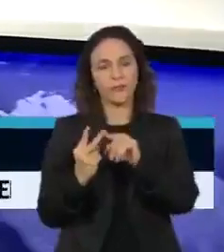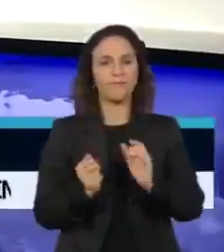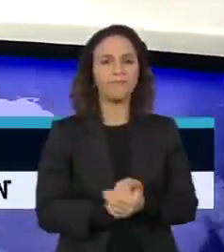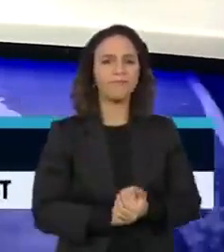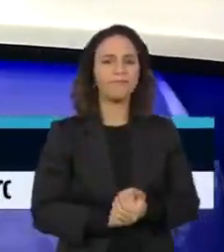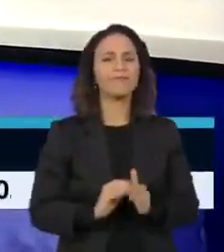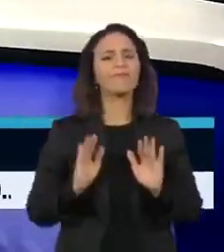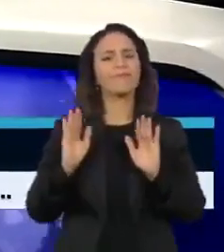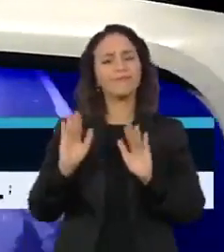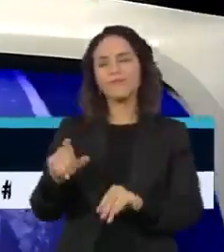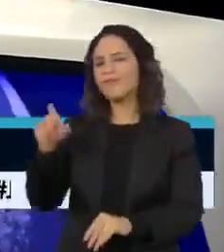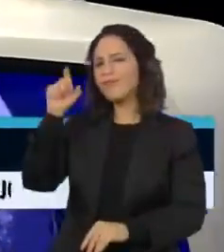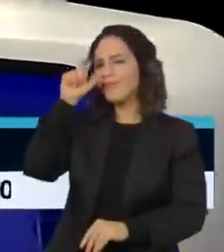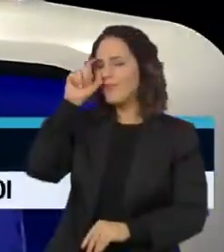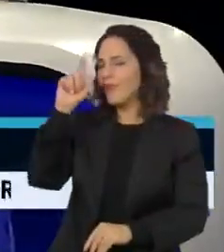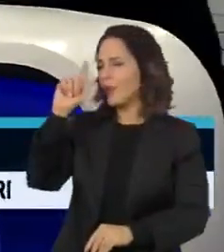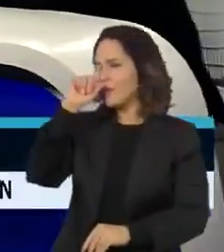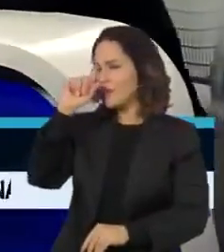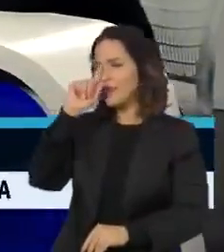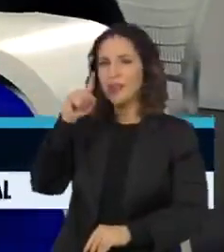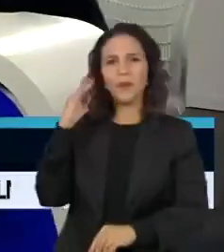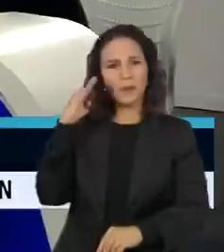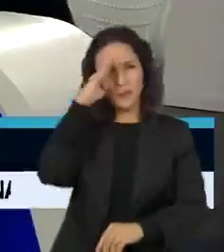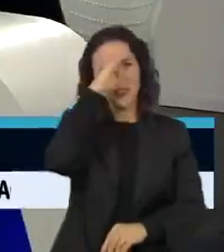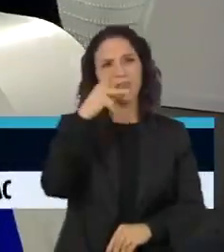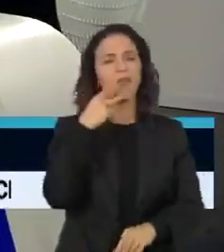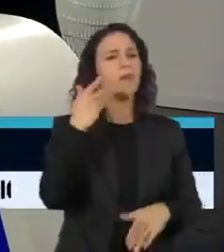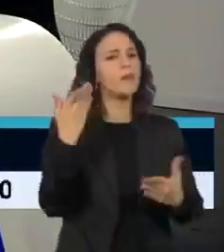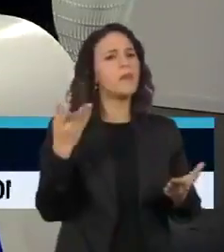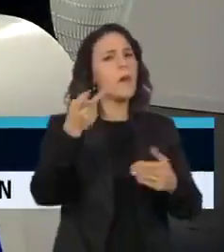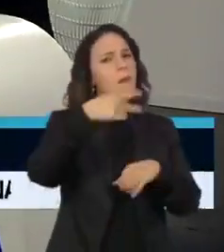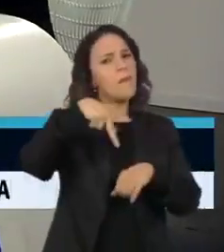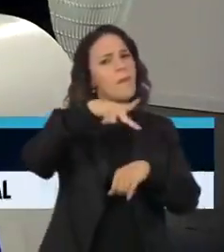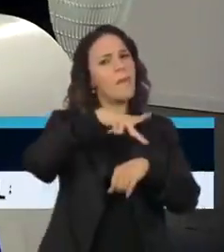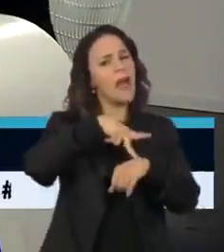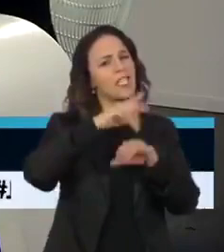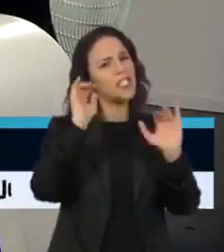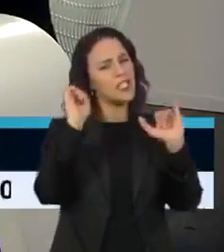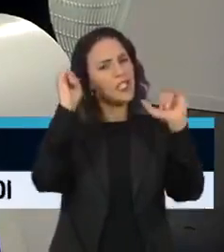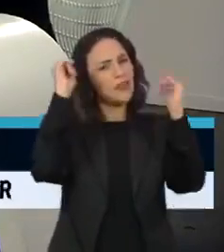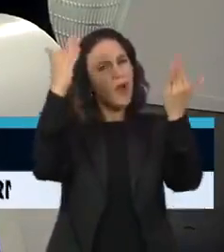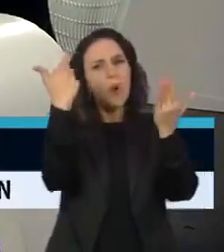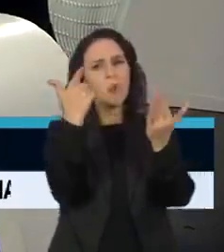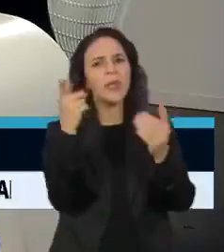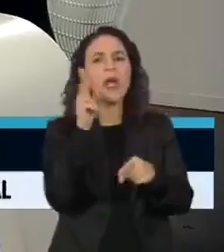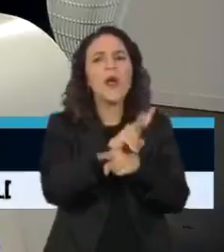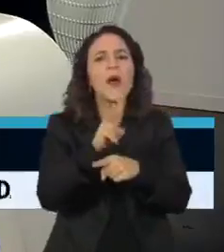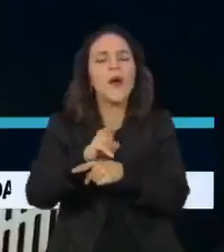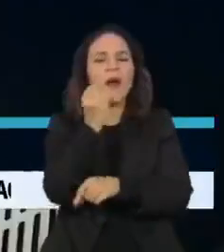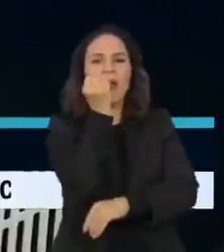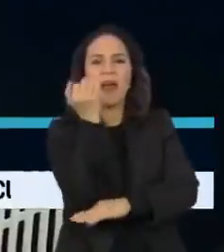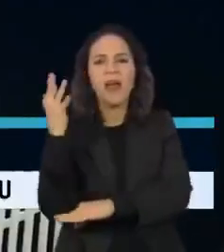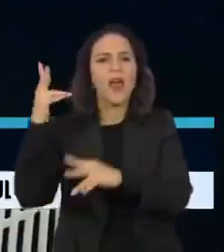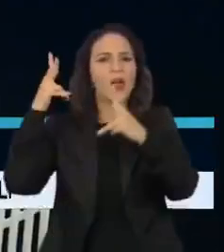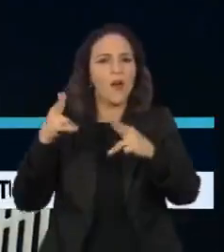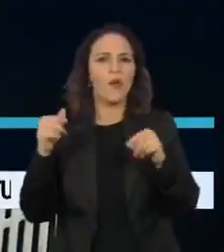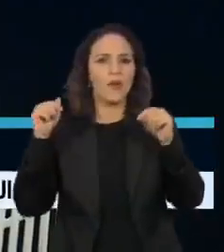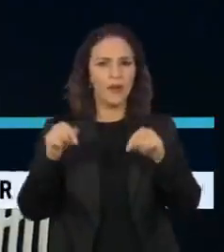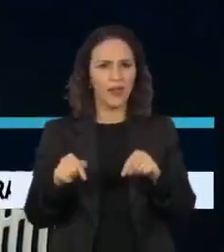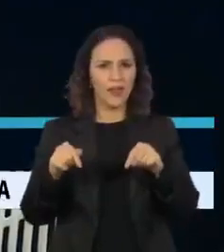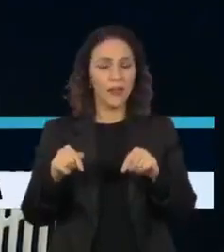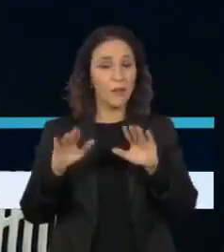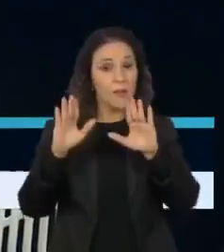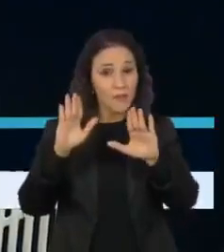presidente bolsonaro disse qual o país no mundo tem uma política de preservação ambiental como a nossa política ambiental construída